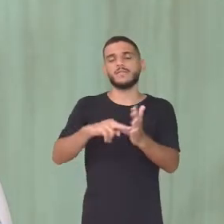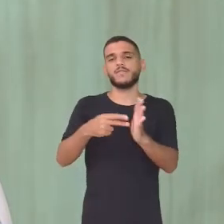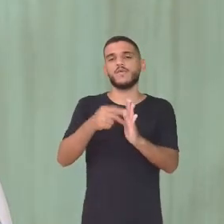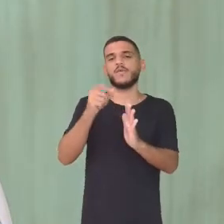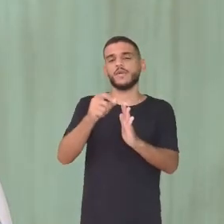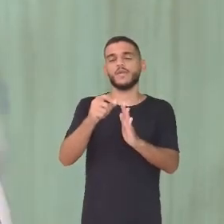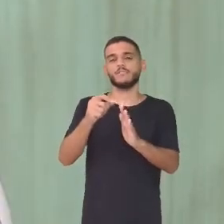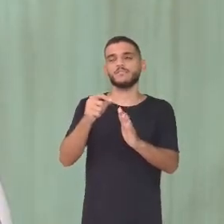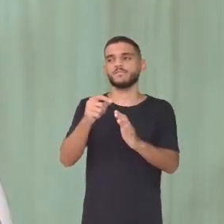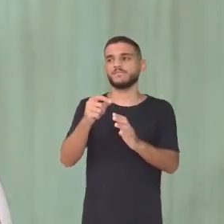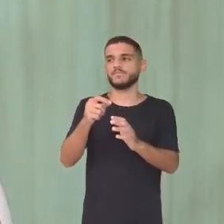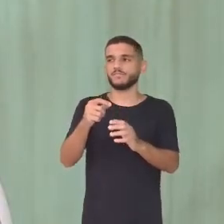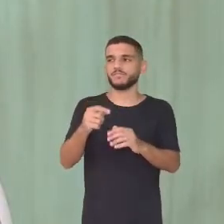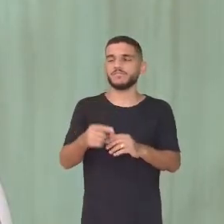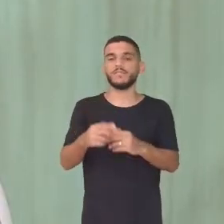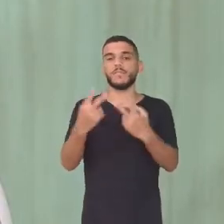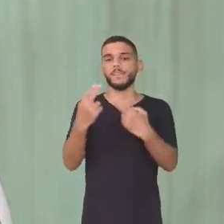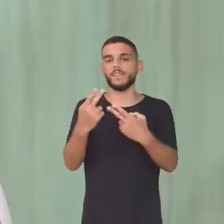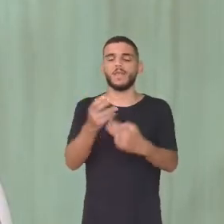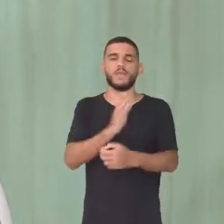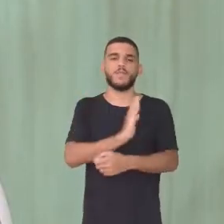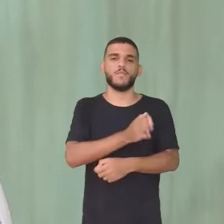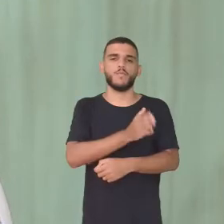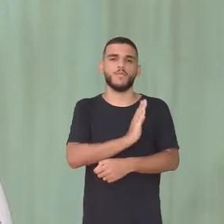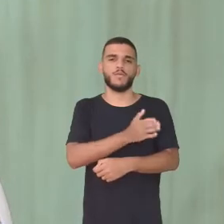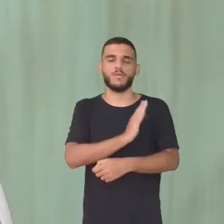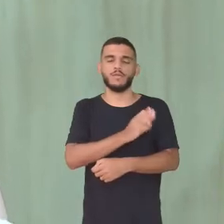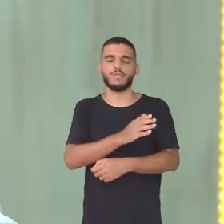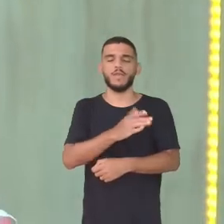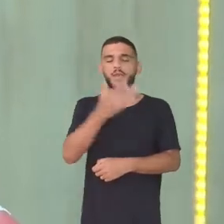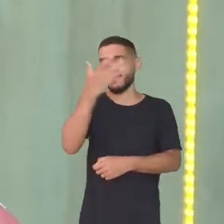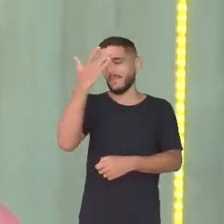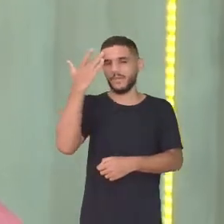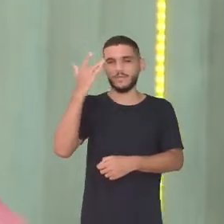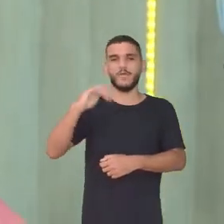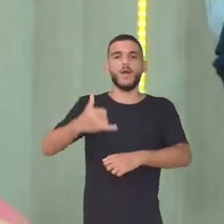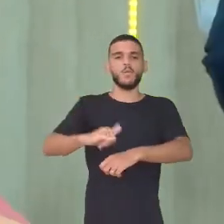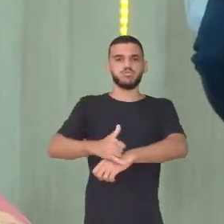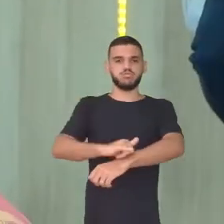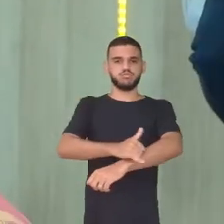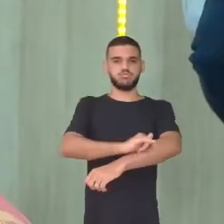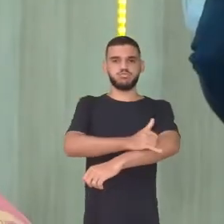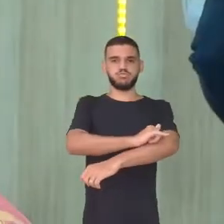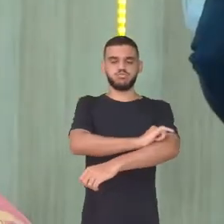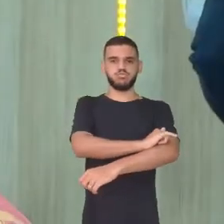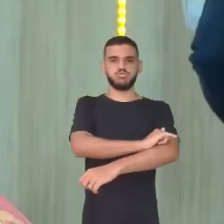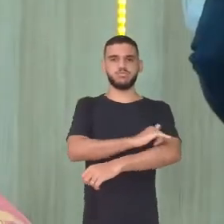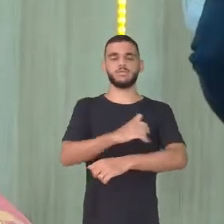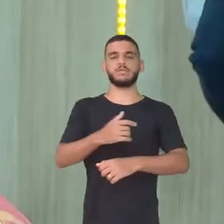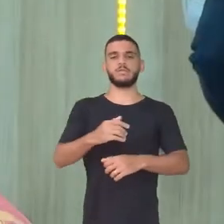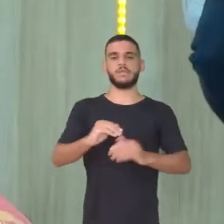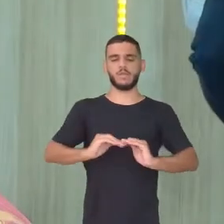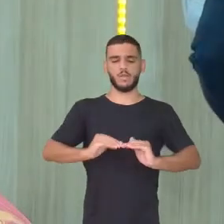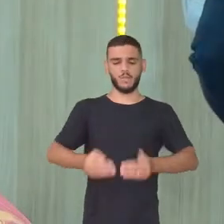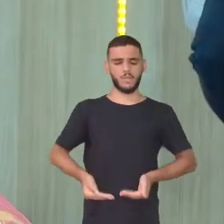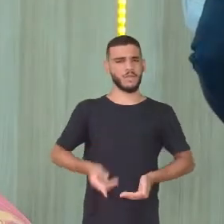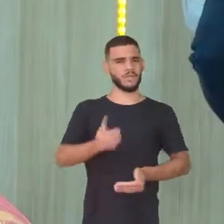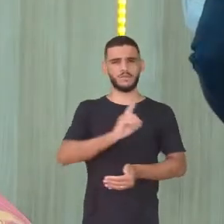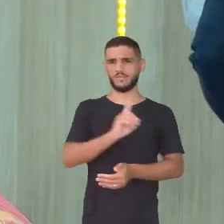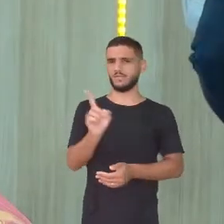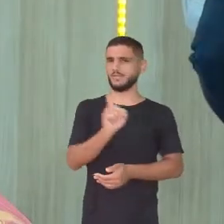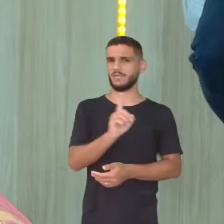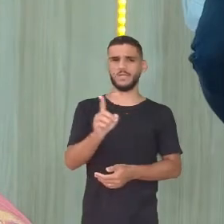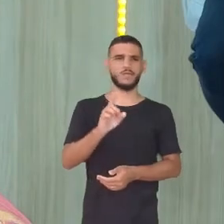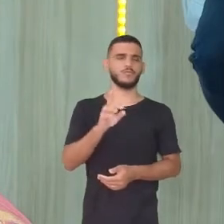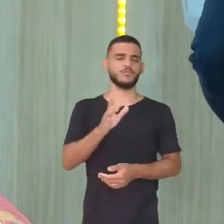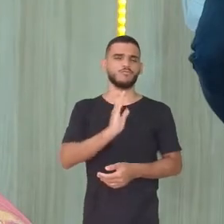A mesma coisa em relação ao coração. Quem tem a gordura, não vai ser a gordura apenas na barriguinha não, viu, gente? Aí vai estar